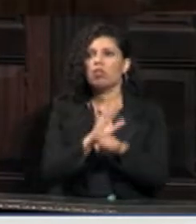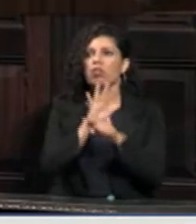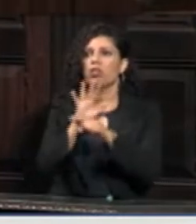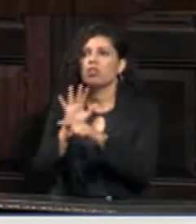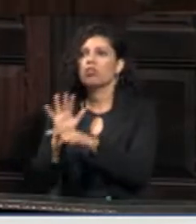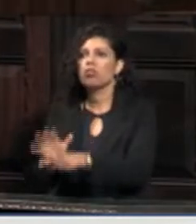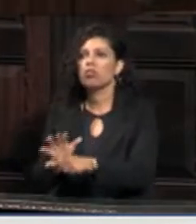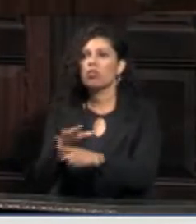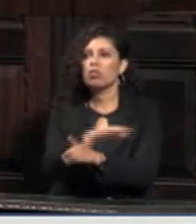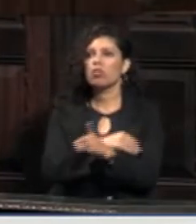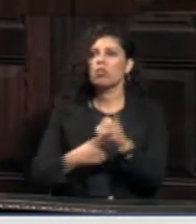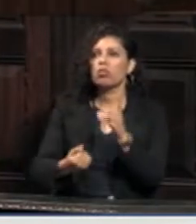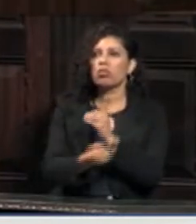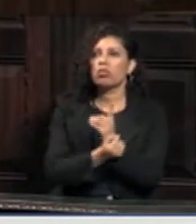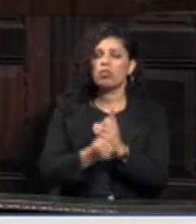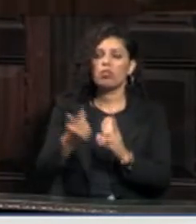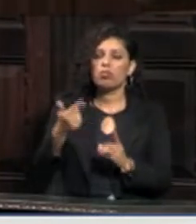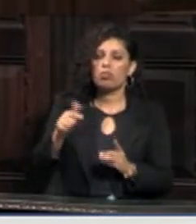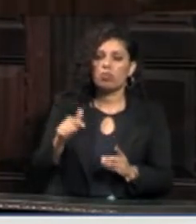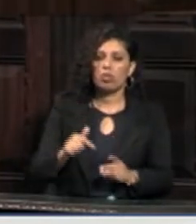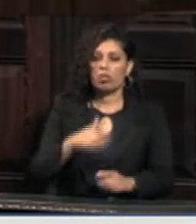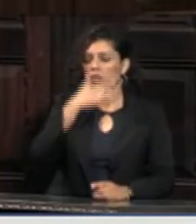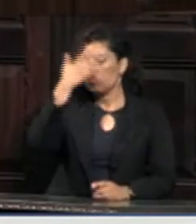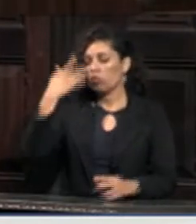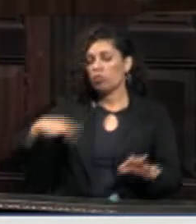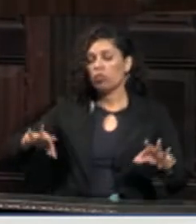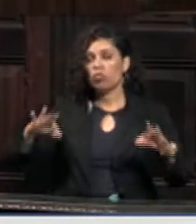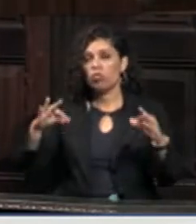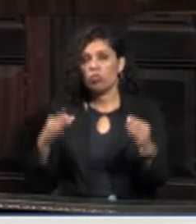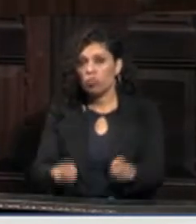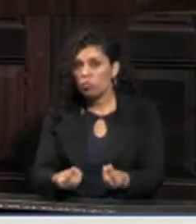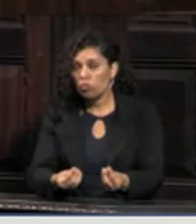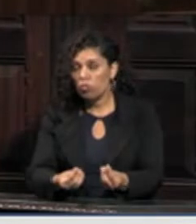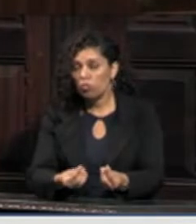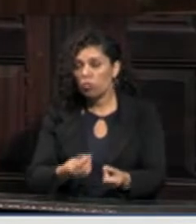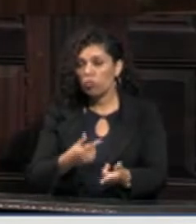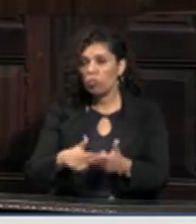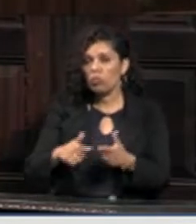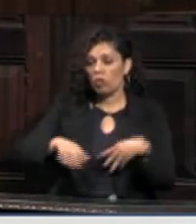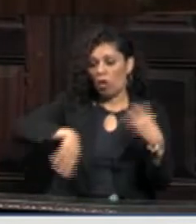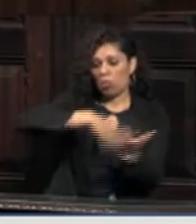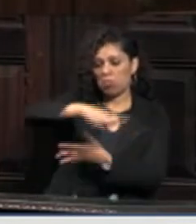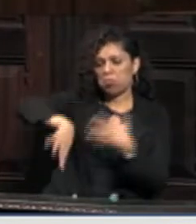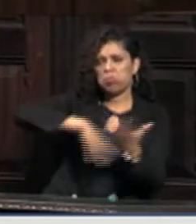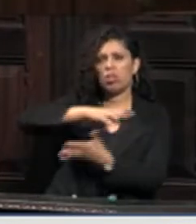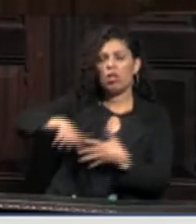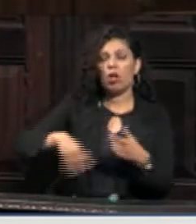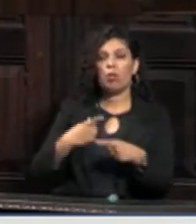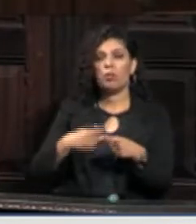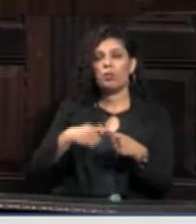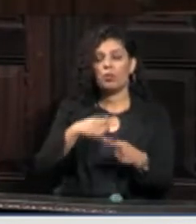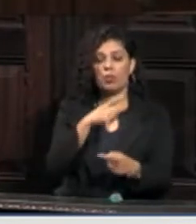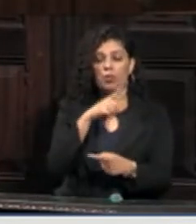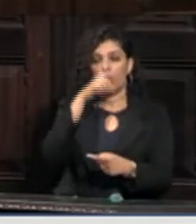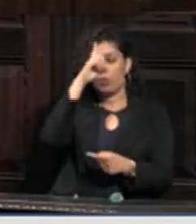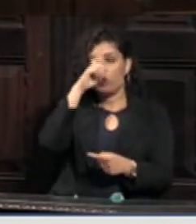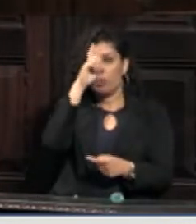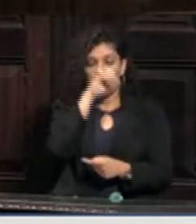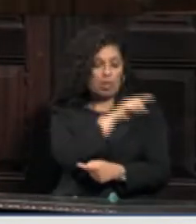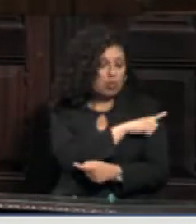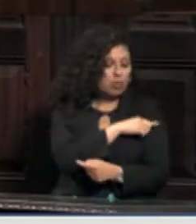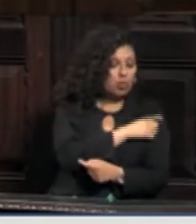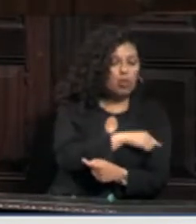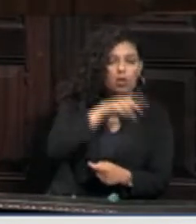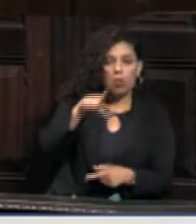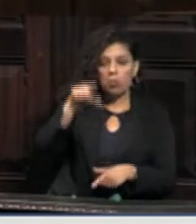pressionando os profissionais das unidades básicas, dizendo para eles: ó, vocês têm autoridade para me passar na frente, vocês